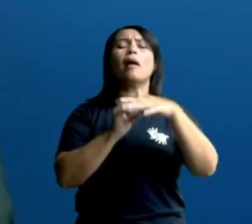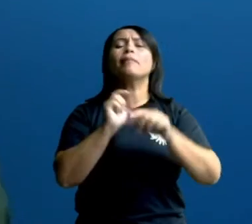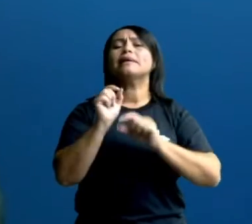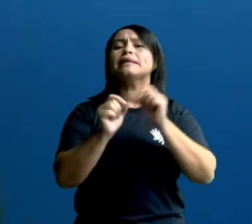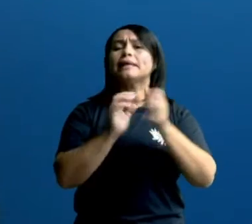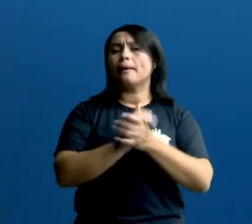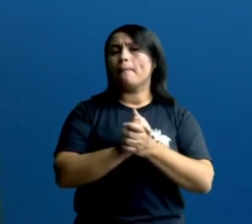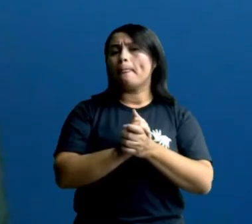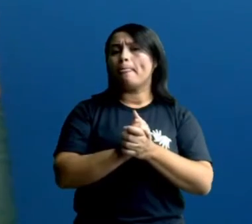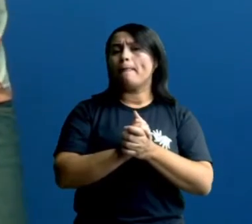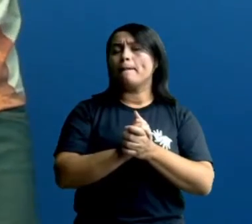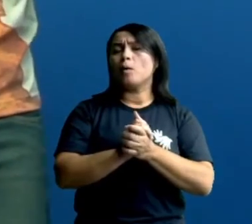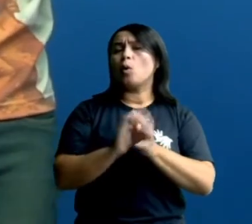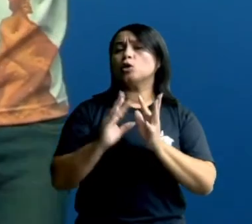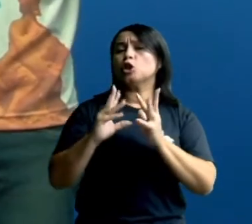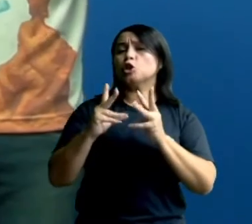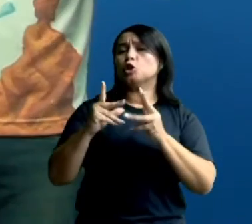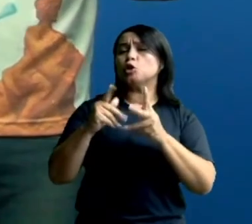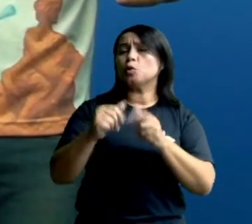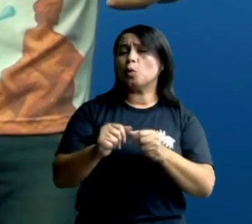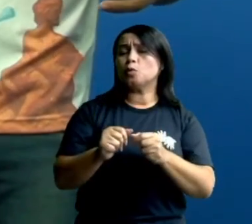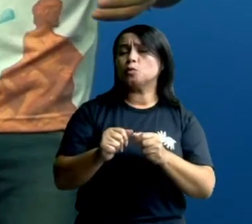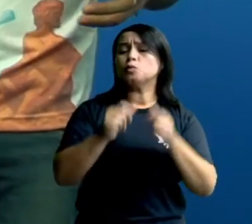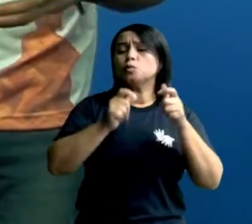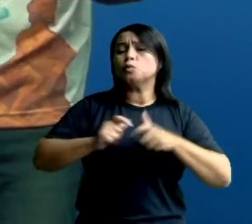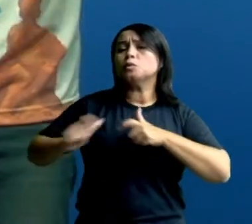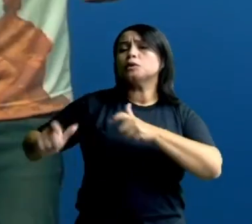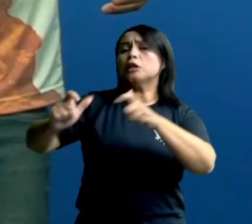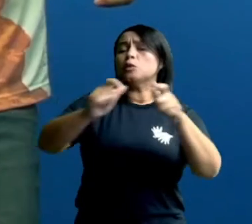indústria onde todos os setores